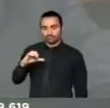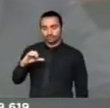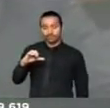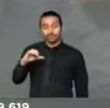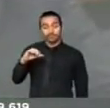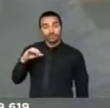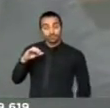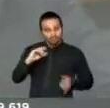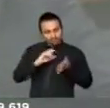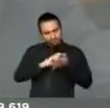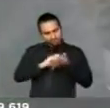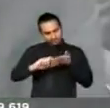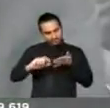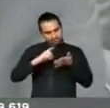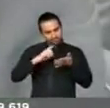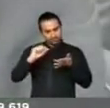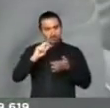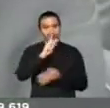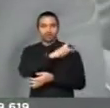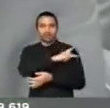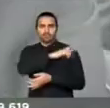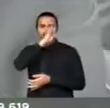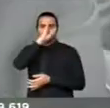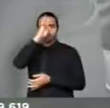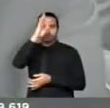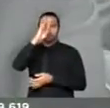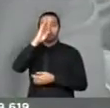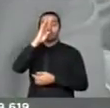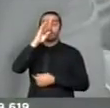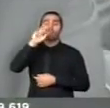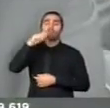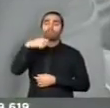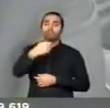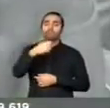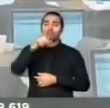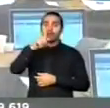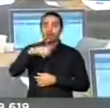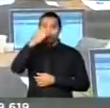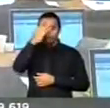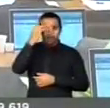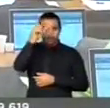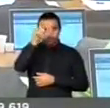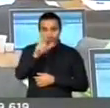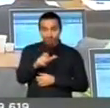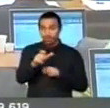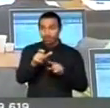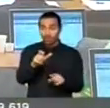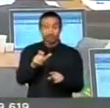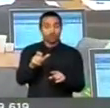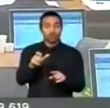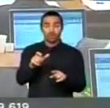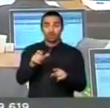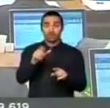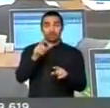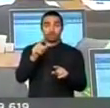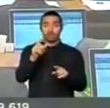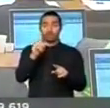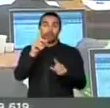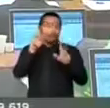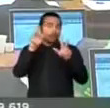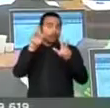trazia o chefe maior como sendo um ser inviolável e